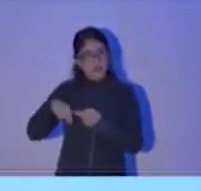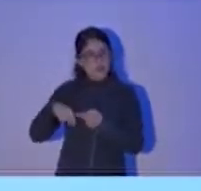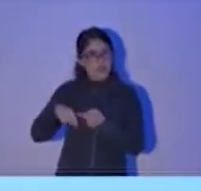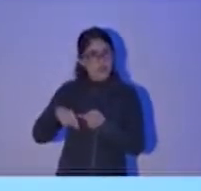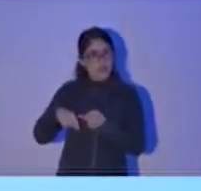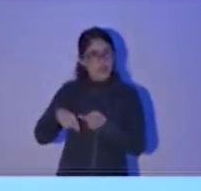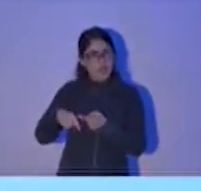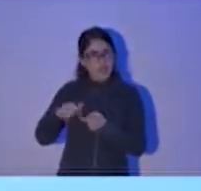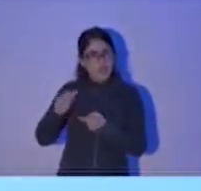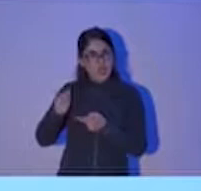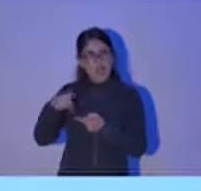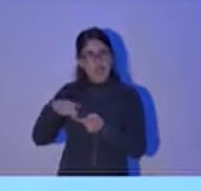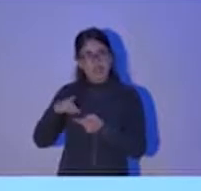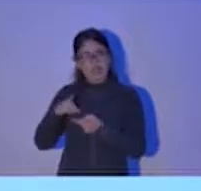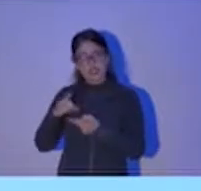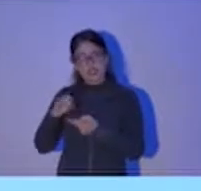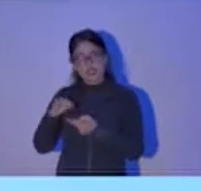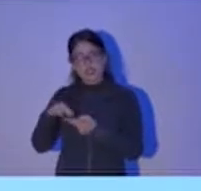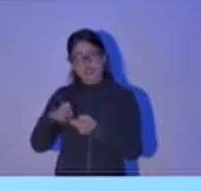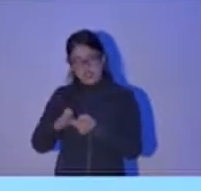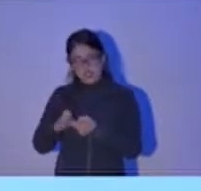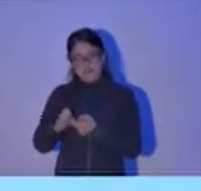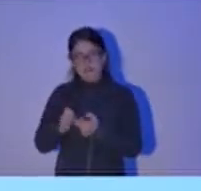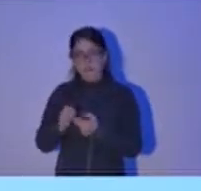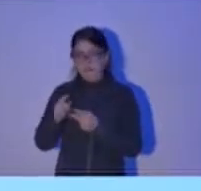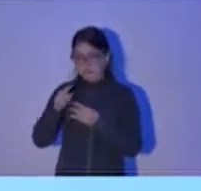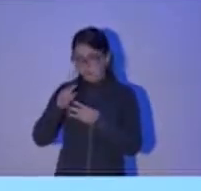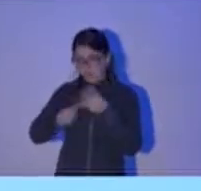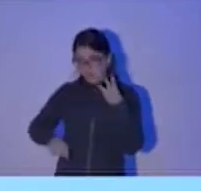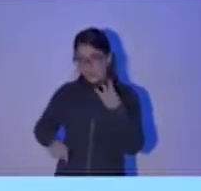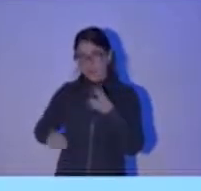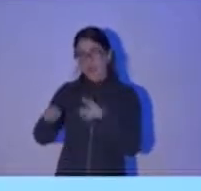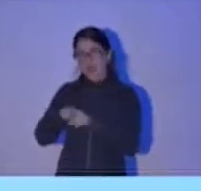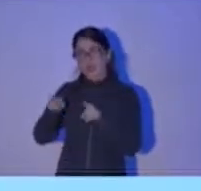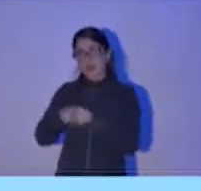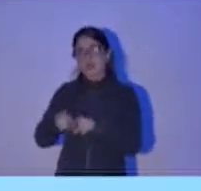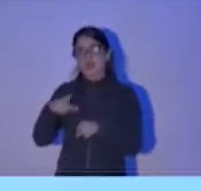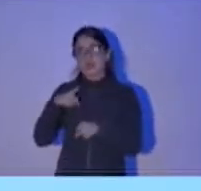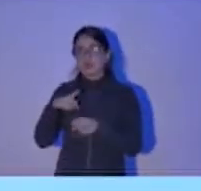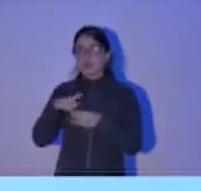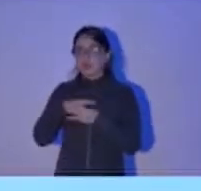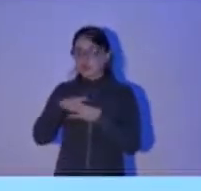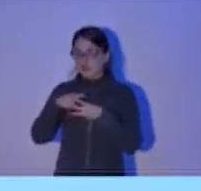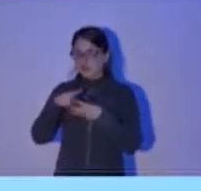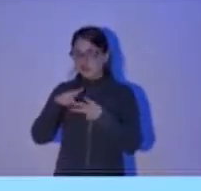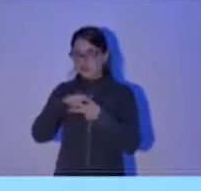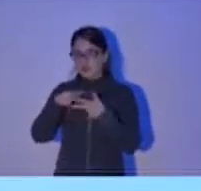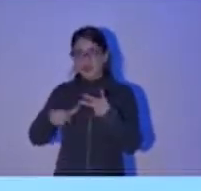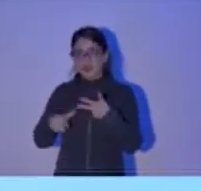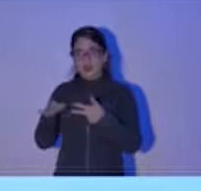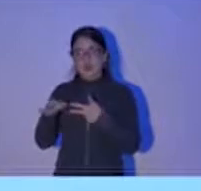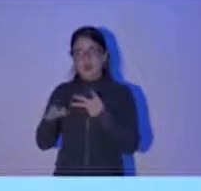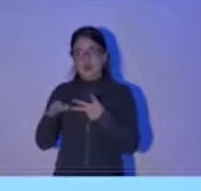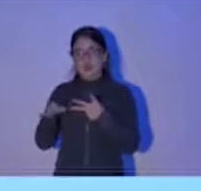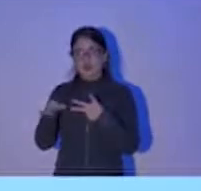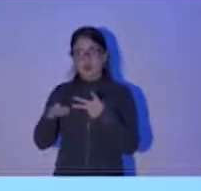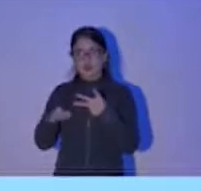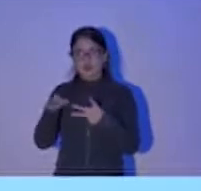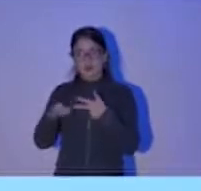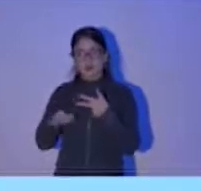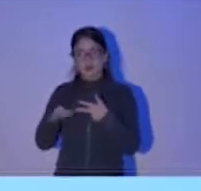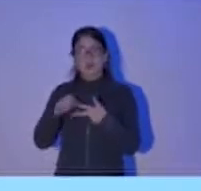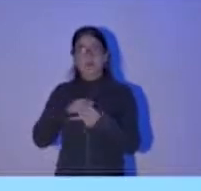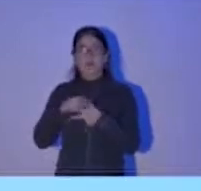e legislativo na mesa. Porque o outro tema, além da coerência, é justamente a colaboração, que a gente acha que é muito